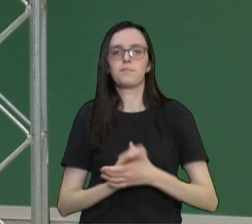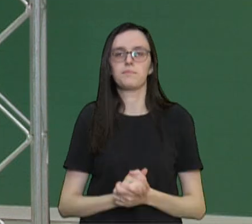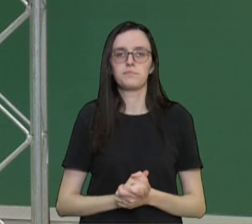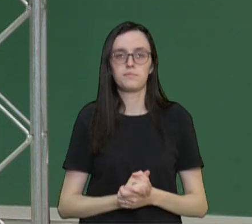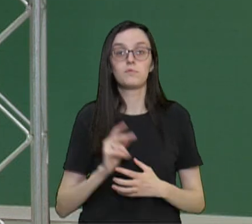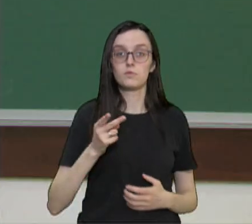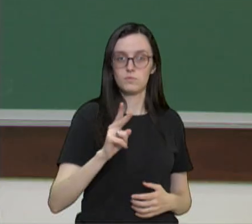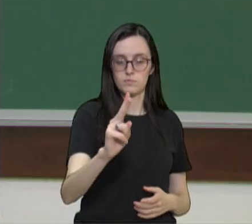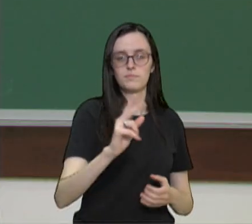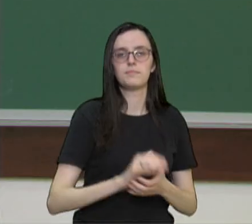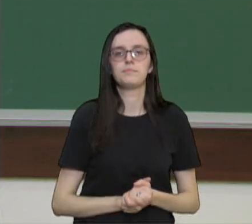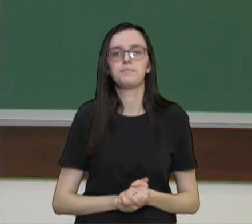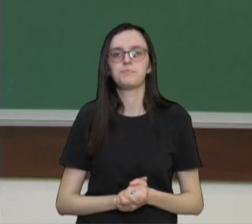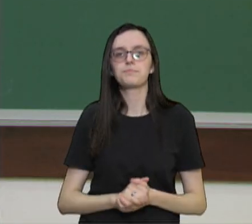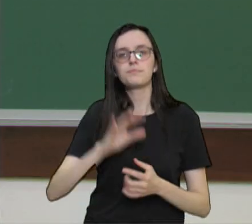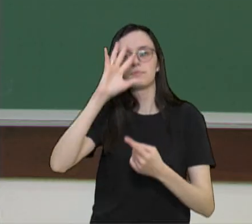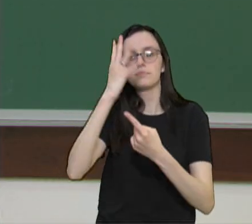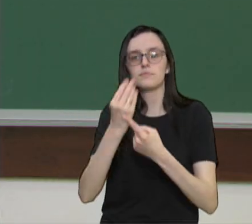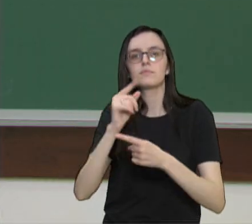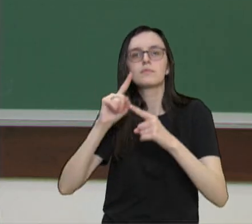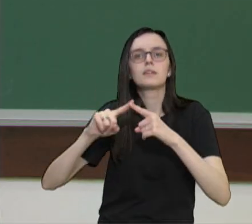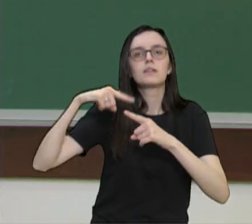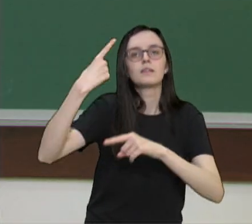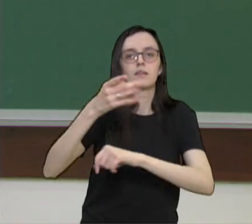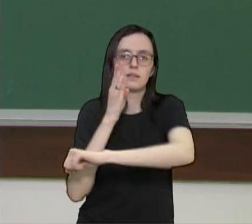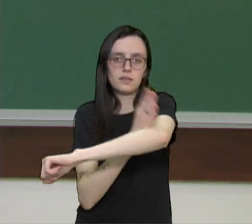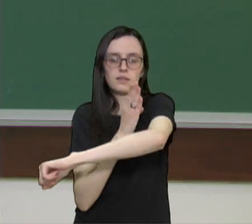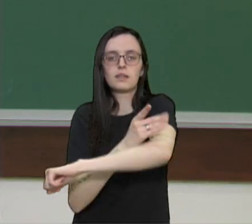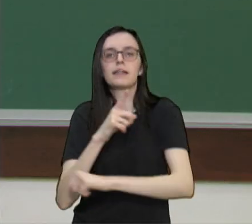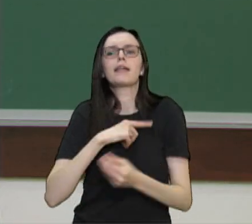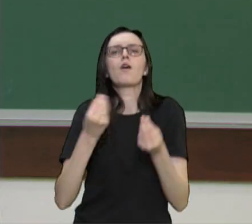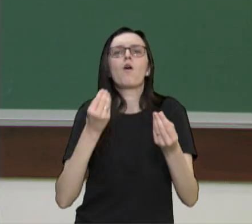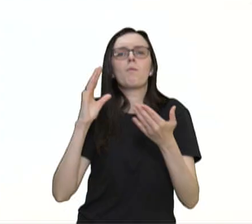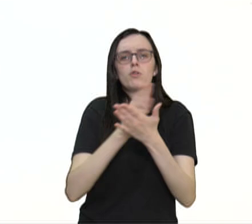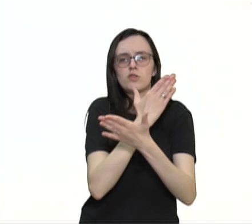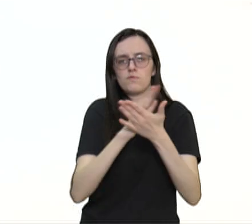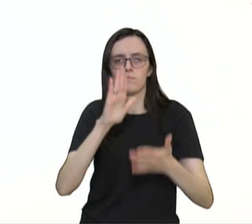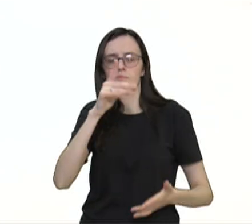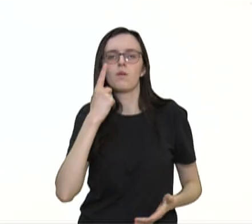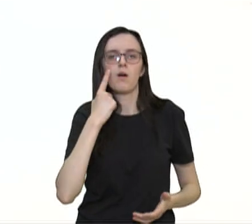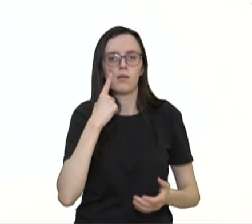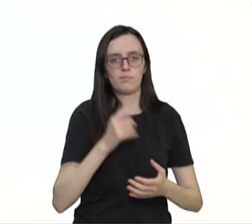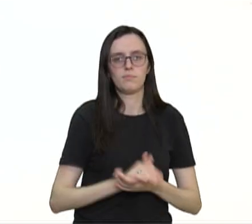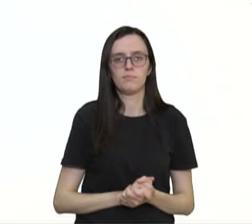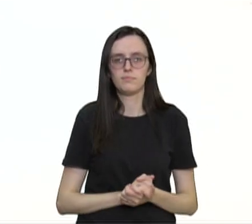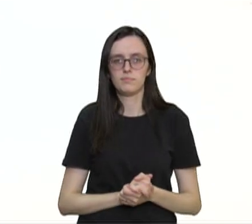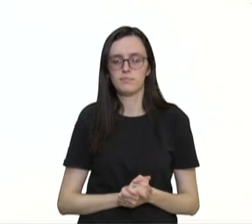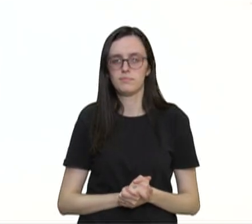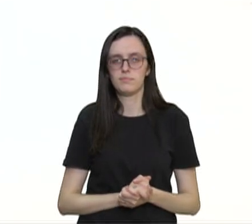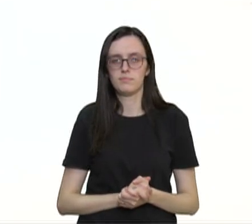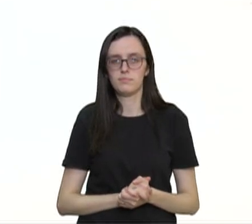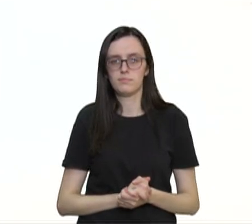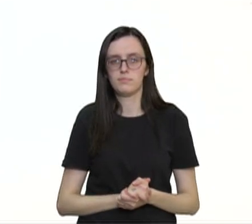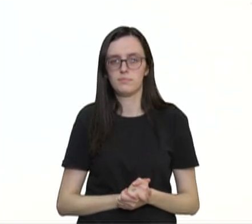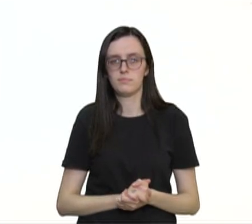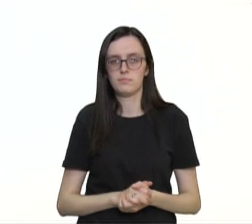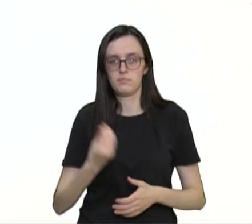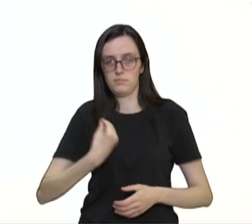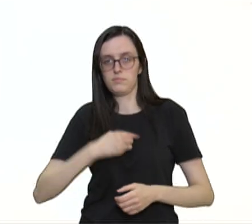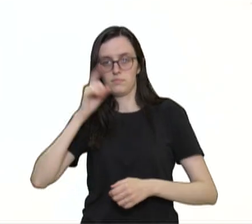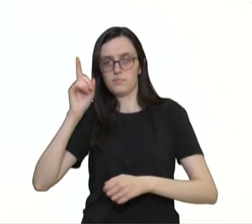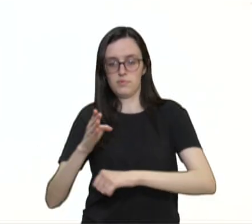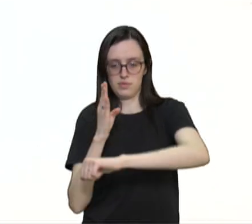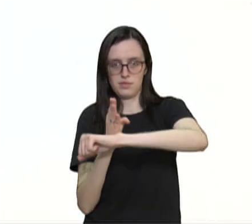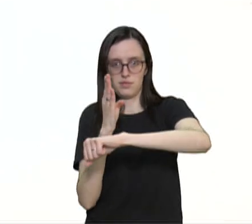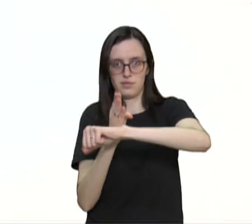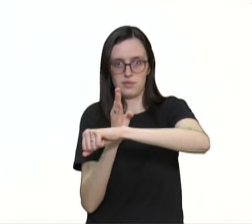Prosseguindo. A arte pós-Idade Média ela é dividida dessa seguinte maneira. Idade moderna, idade